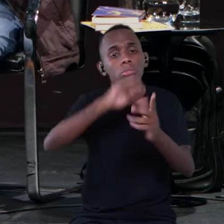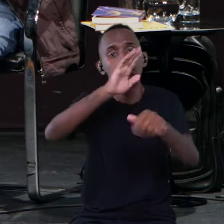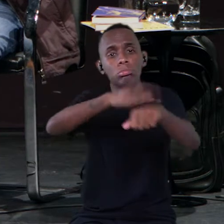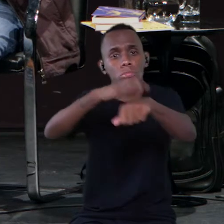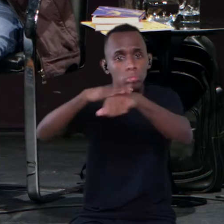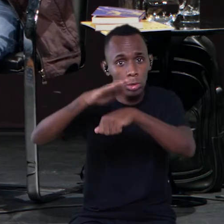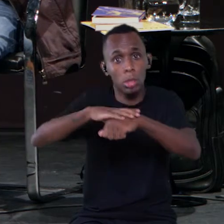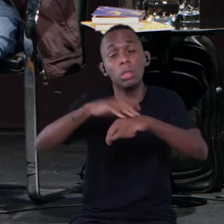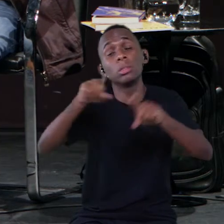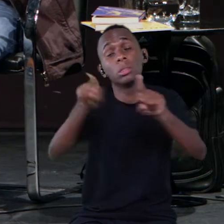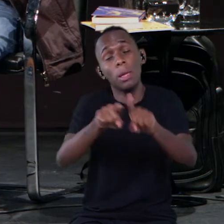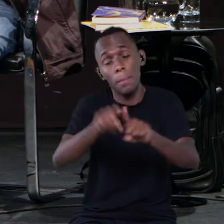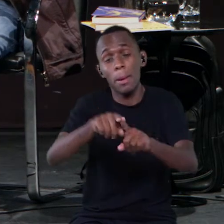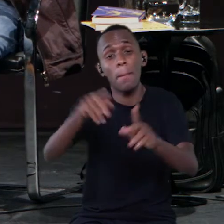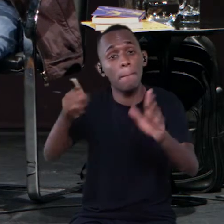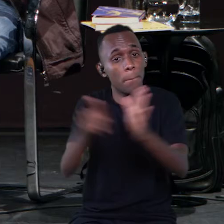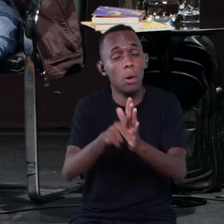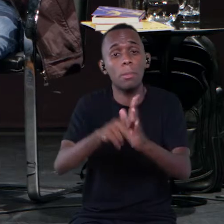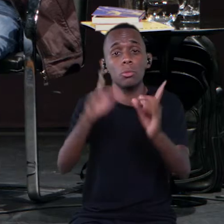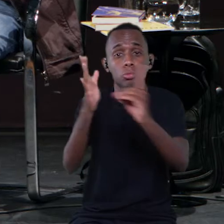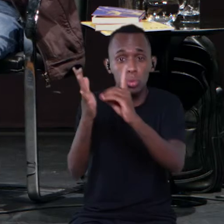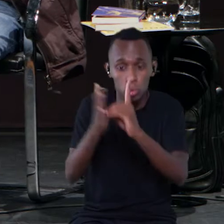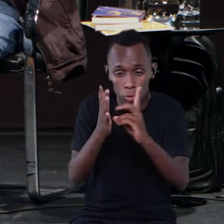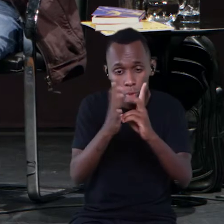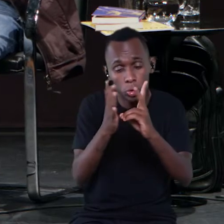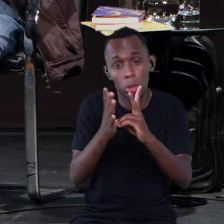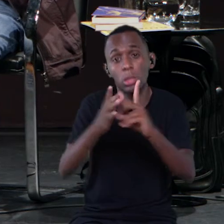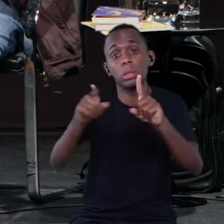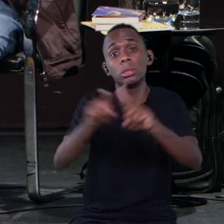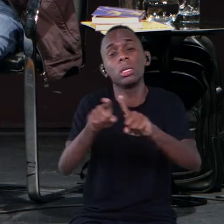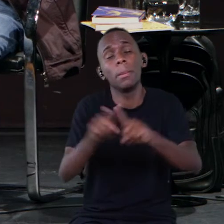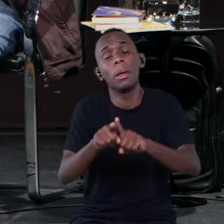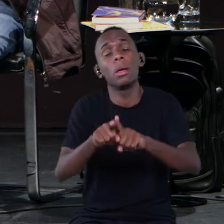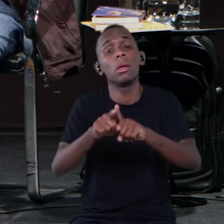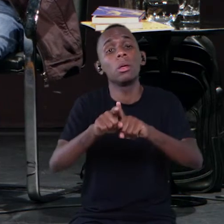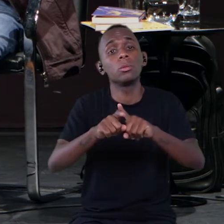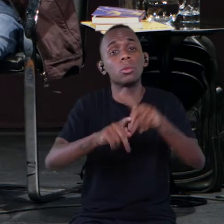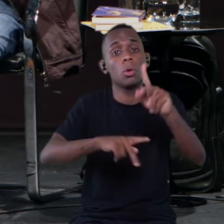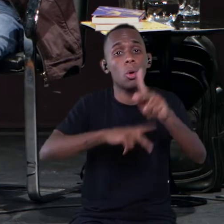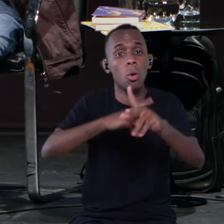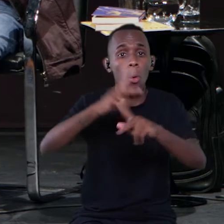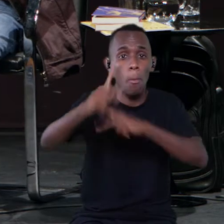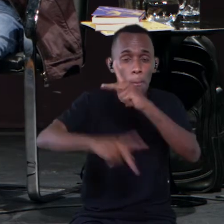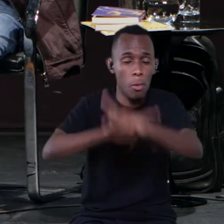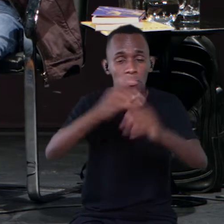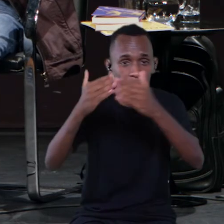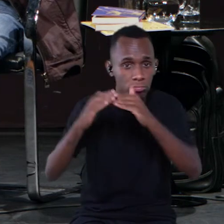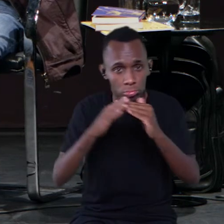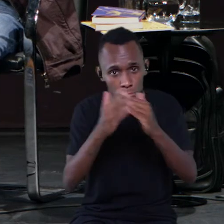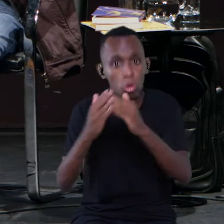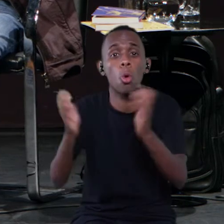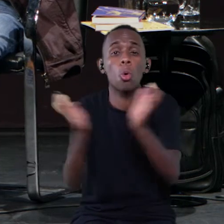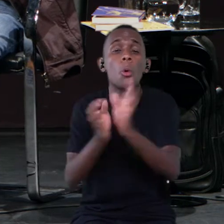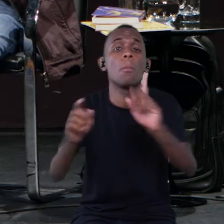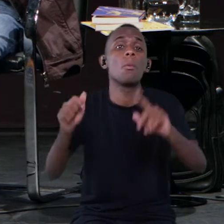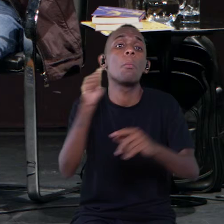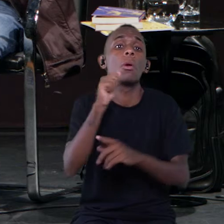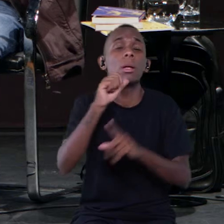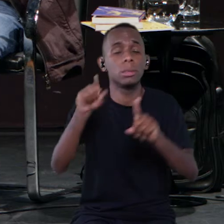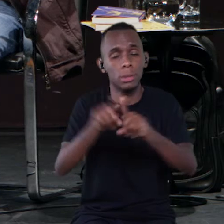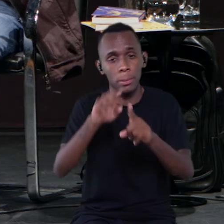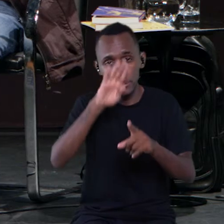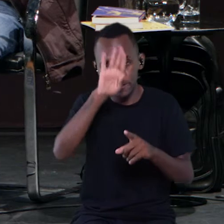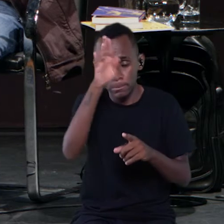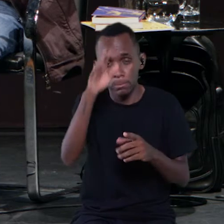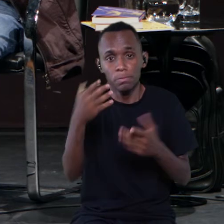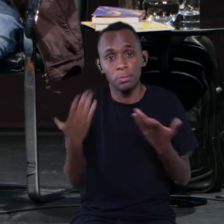autores indígenas, vale para os autores periféricos, vale para a literatura de mulheres. Né? São essas camadas de sociedade brasileira com as